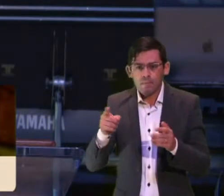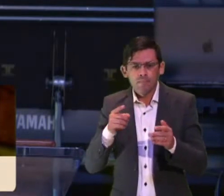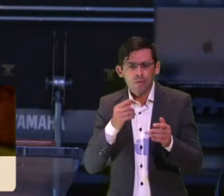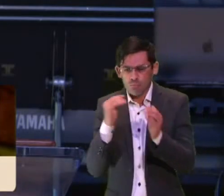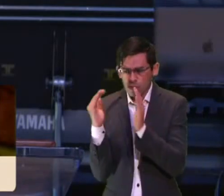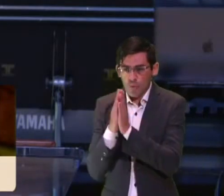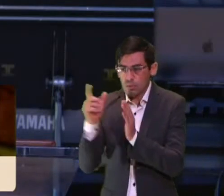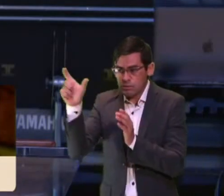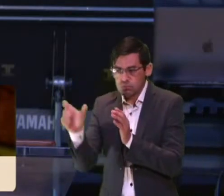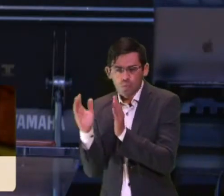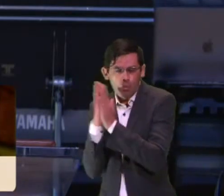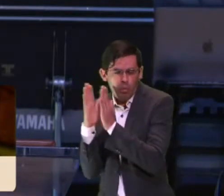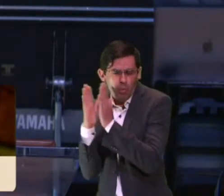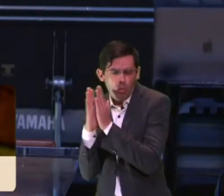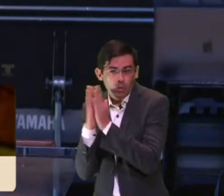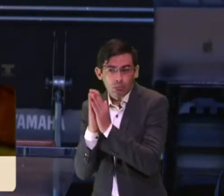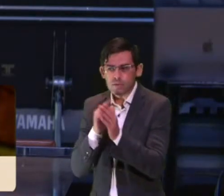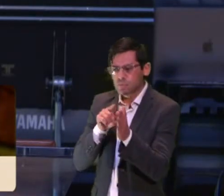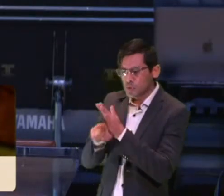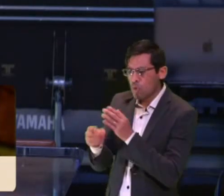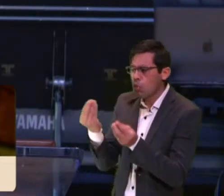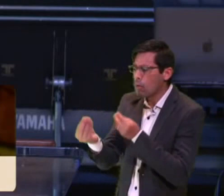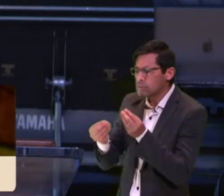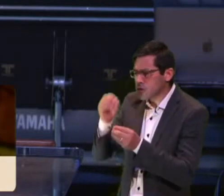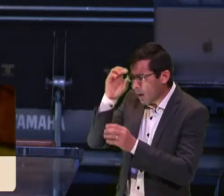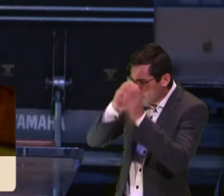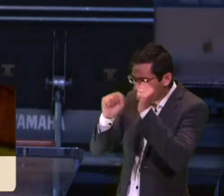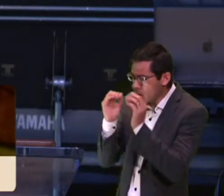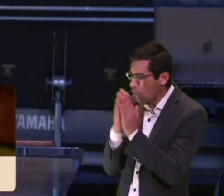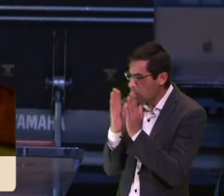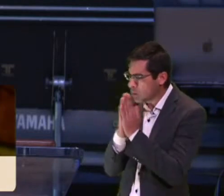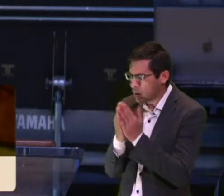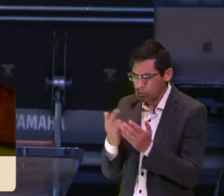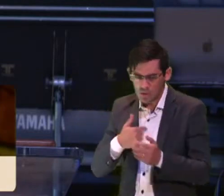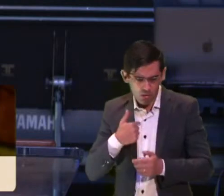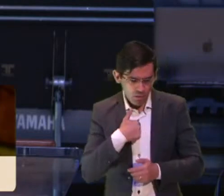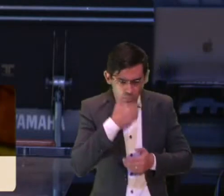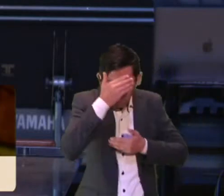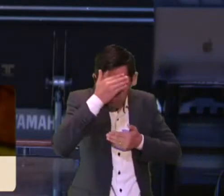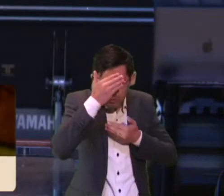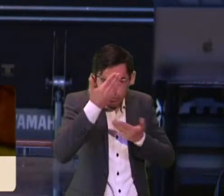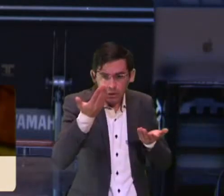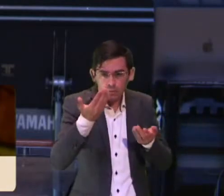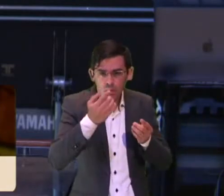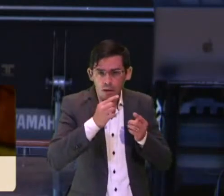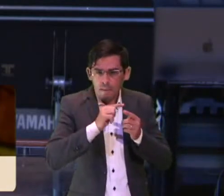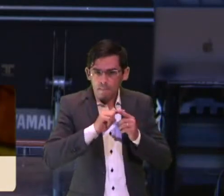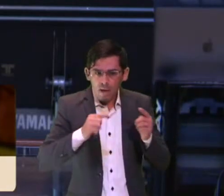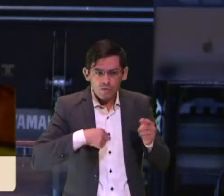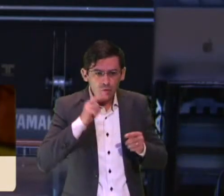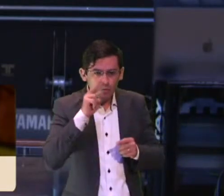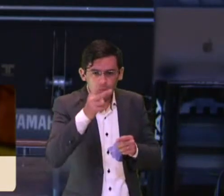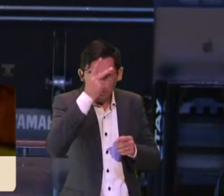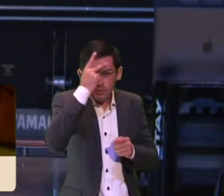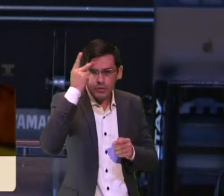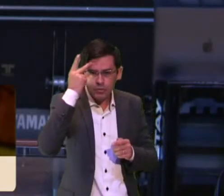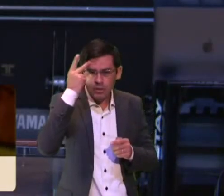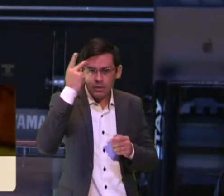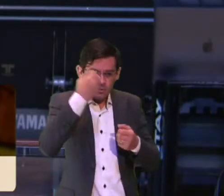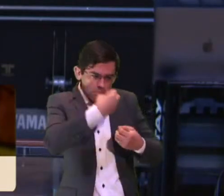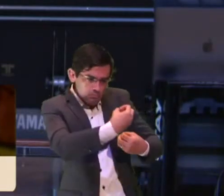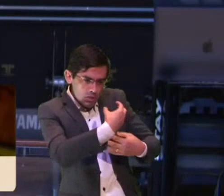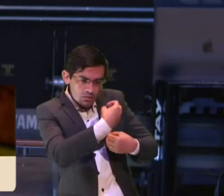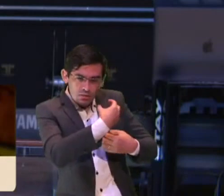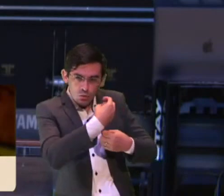muçulmano. Mas como que você orou assim? Não, eu vi alguém falando que eu tinha que dizer essas palavras. E